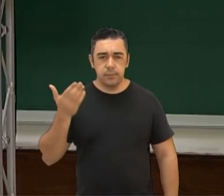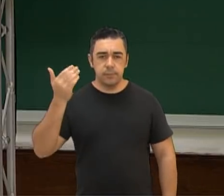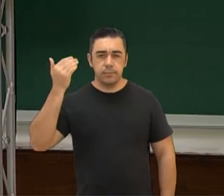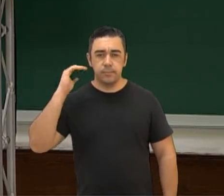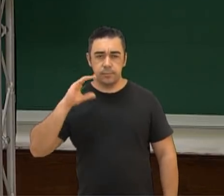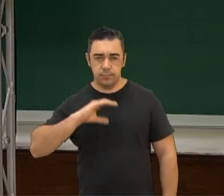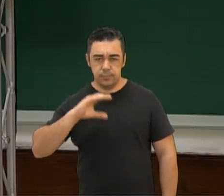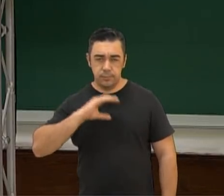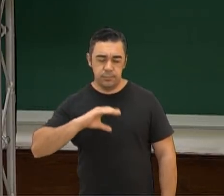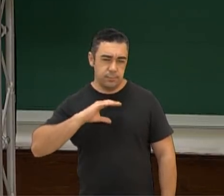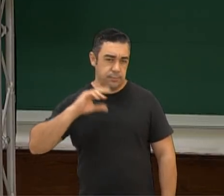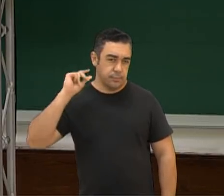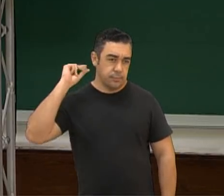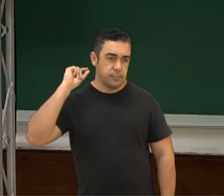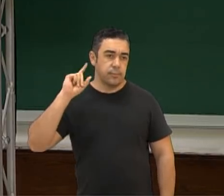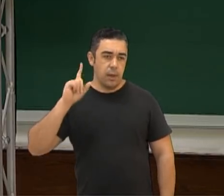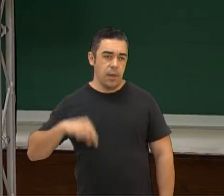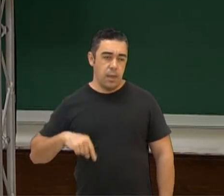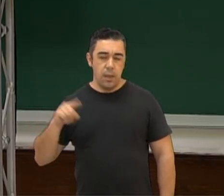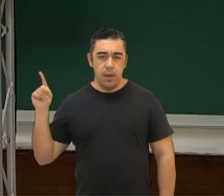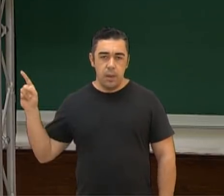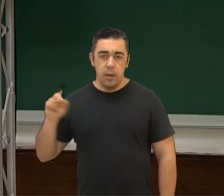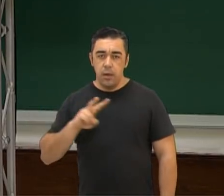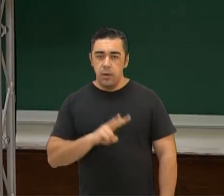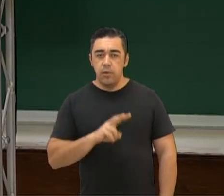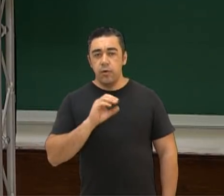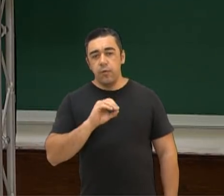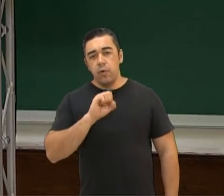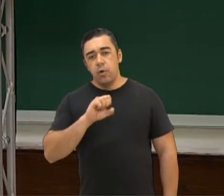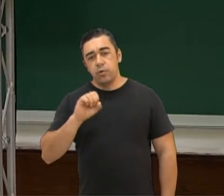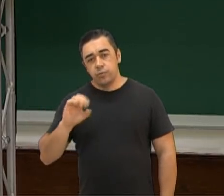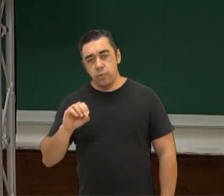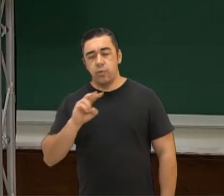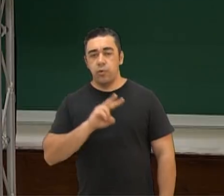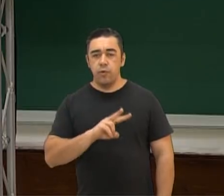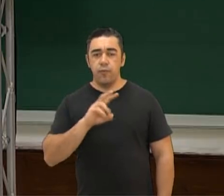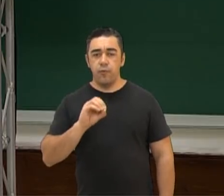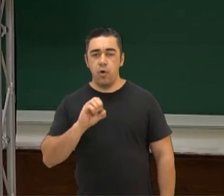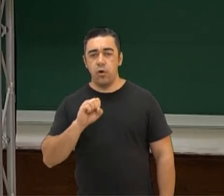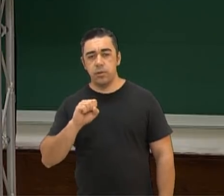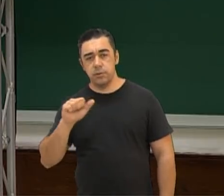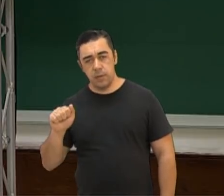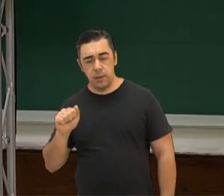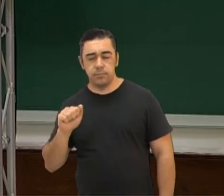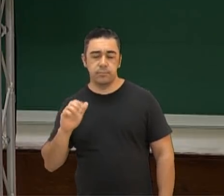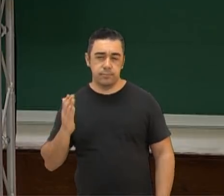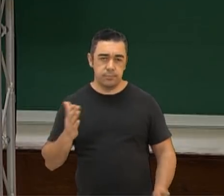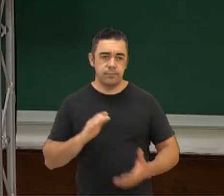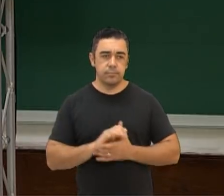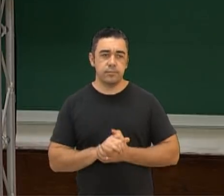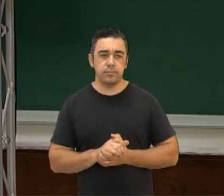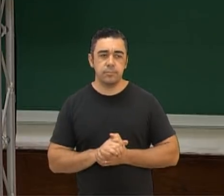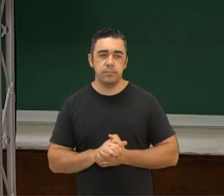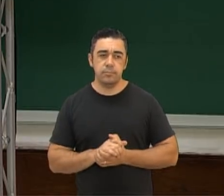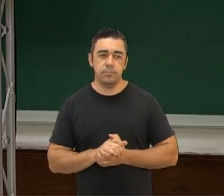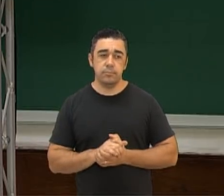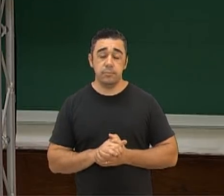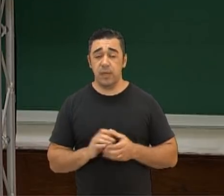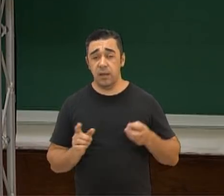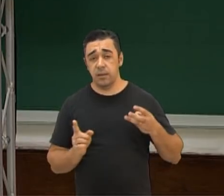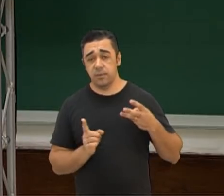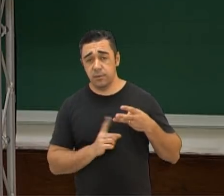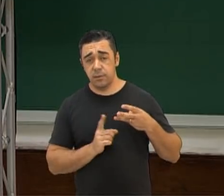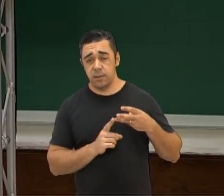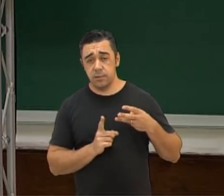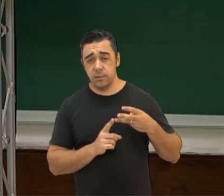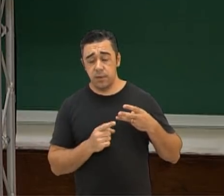né? Mas o correspondente a ele é bom a gente saber que seria vosso, vossa, vossos, vossas, ok? E na terceira